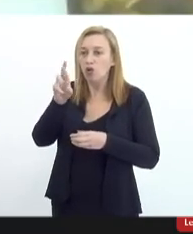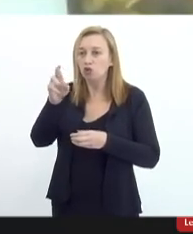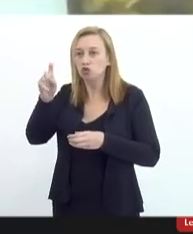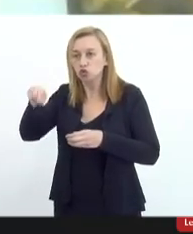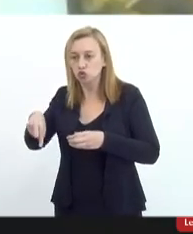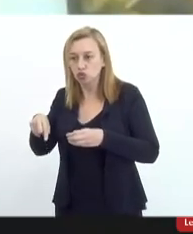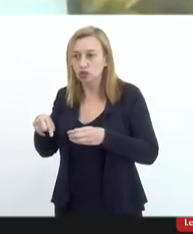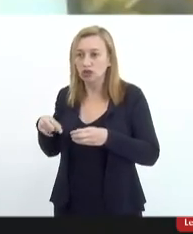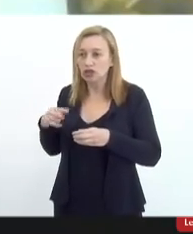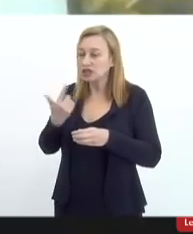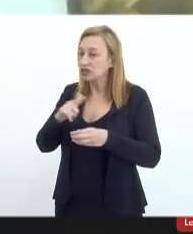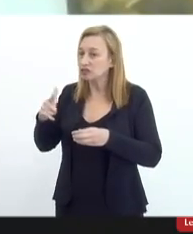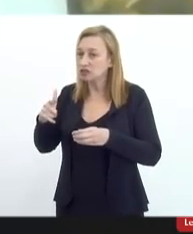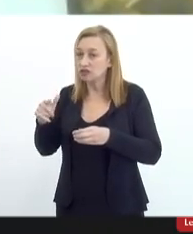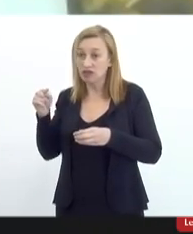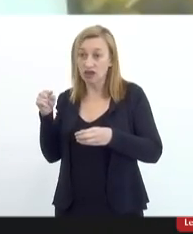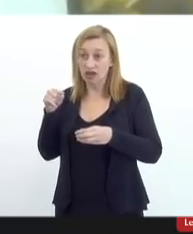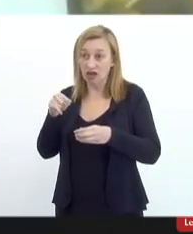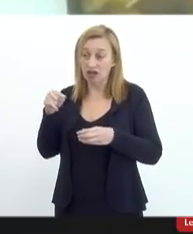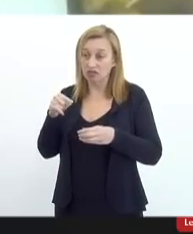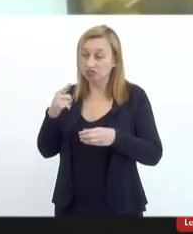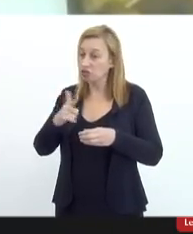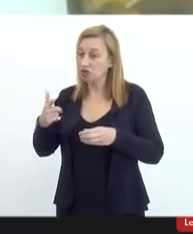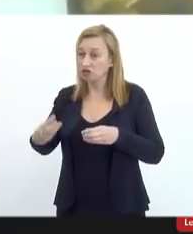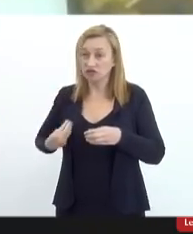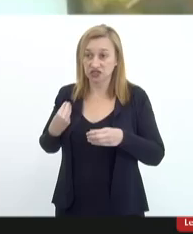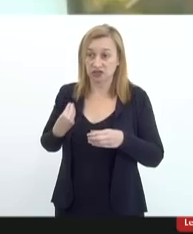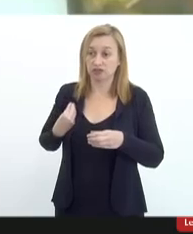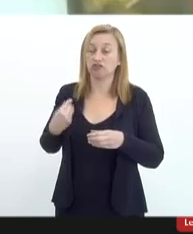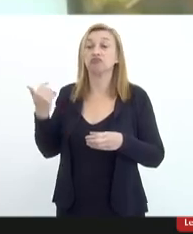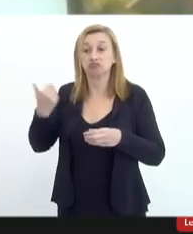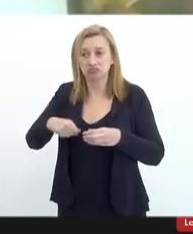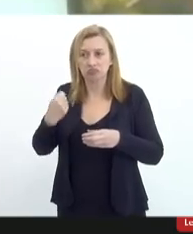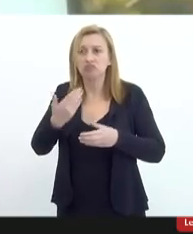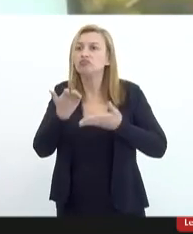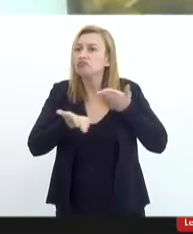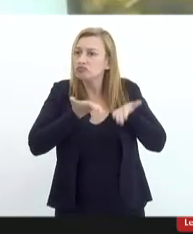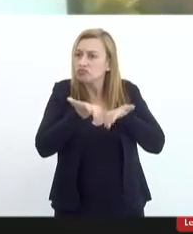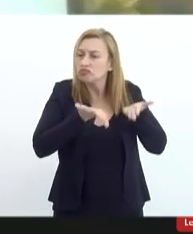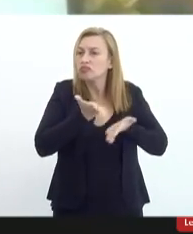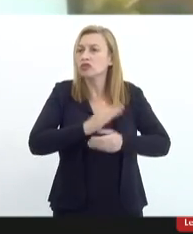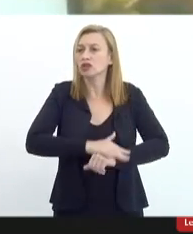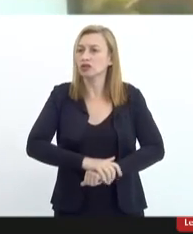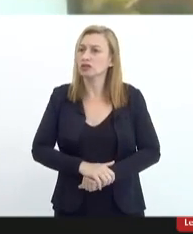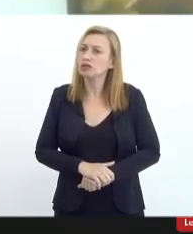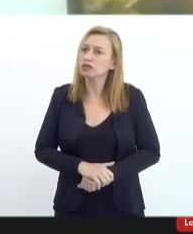sem ela não há vida e que precisa ser cuidada.